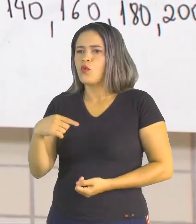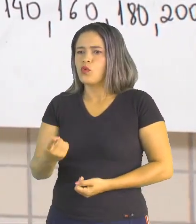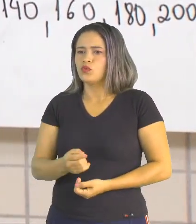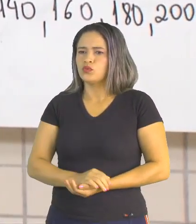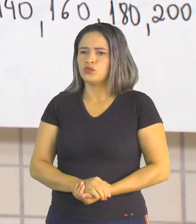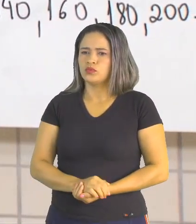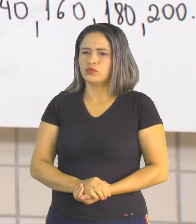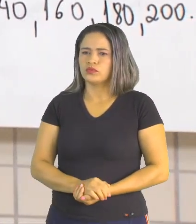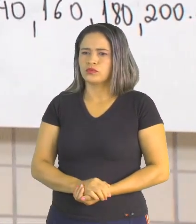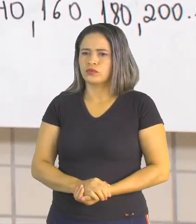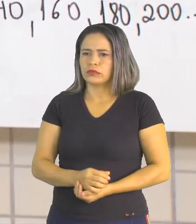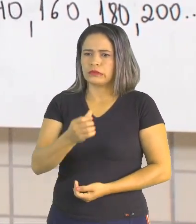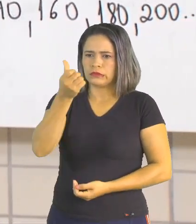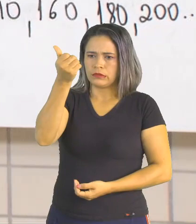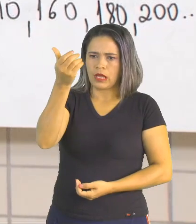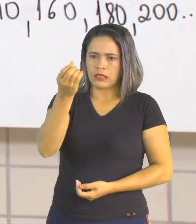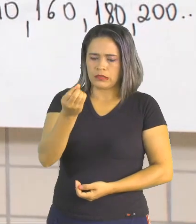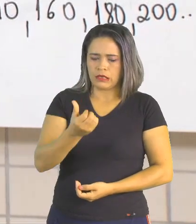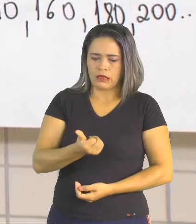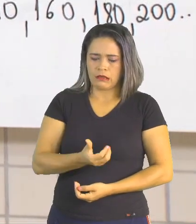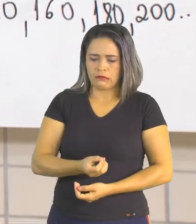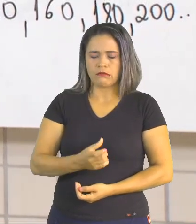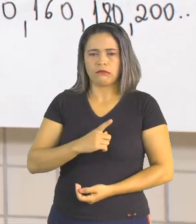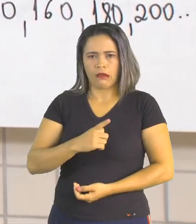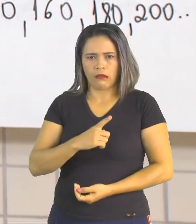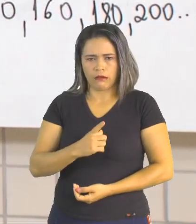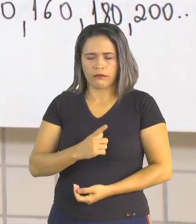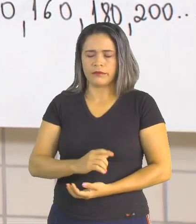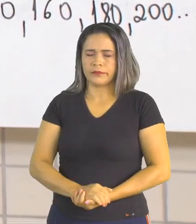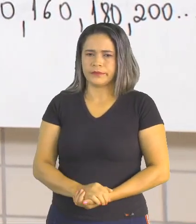Próximo, 60.